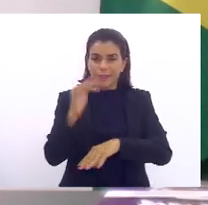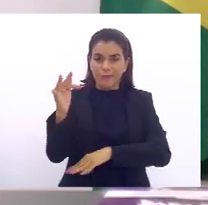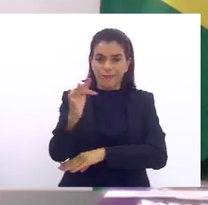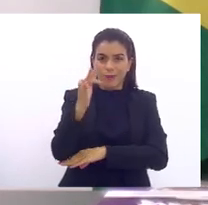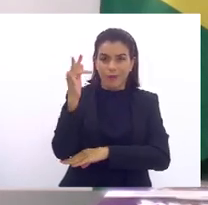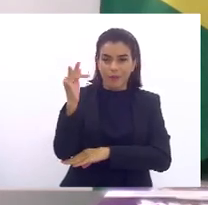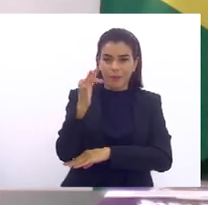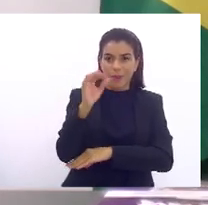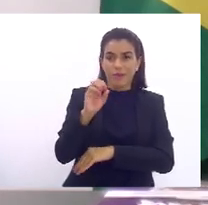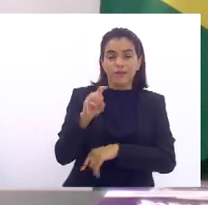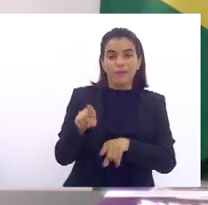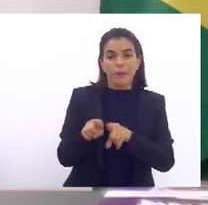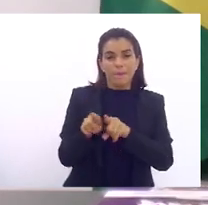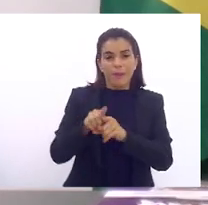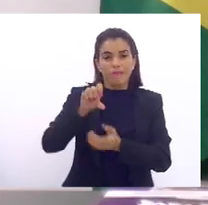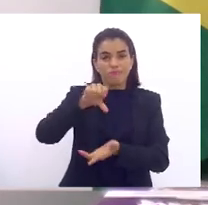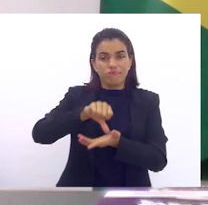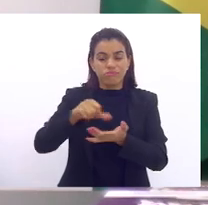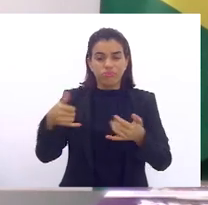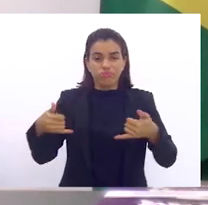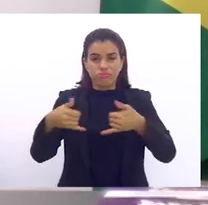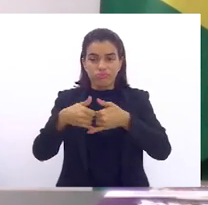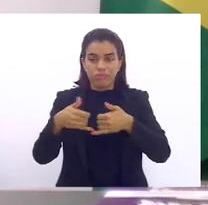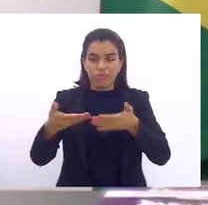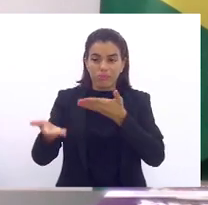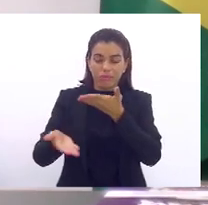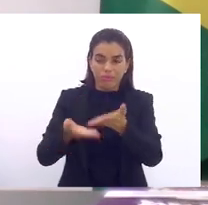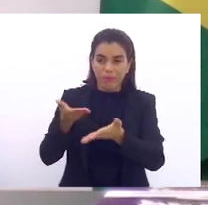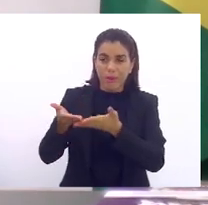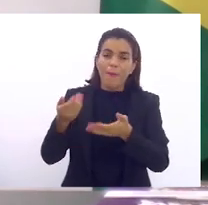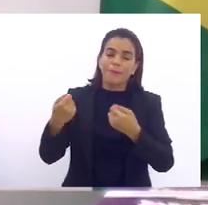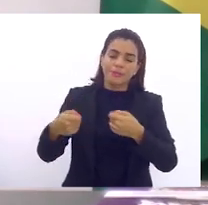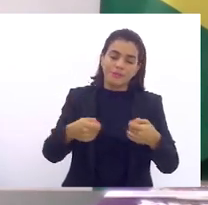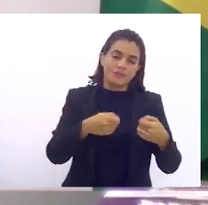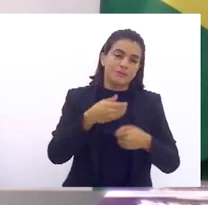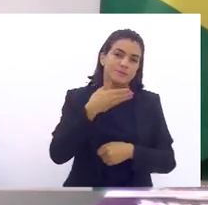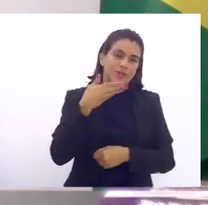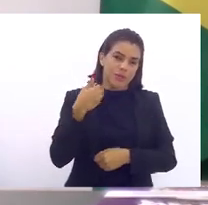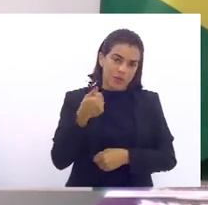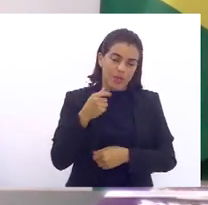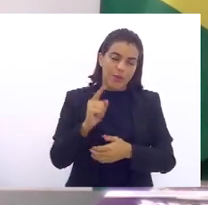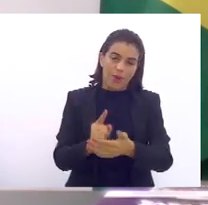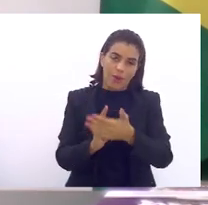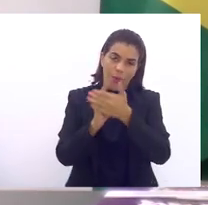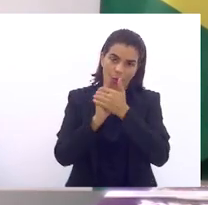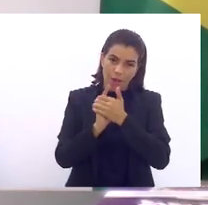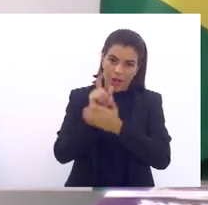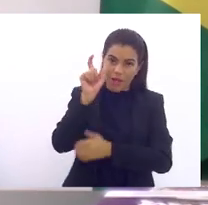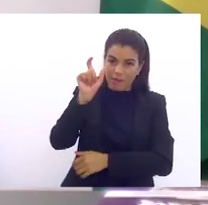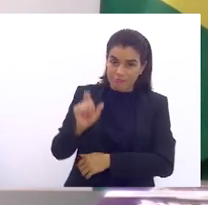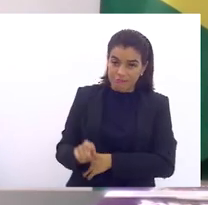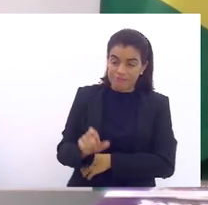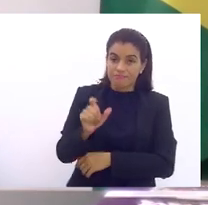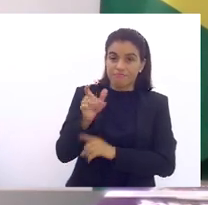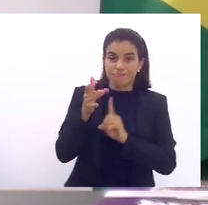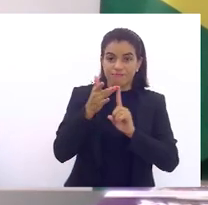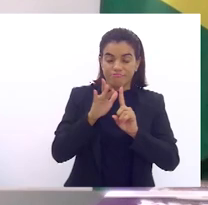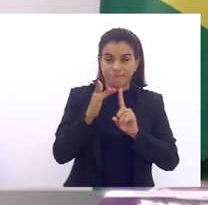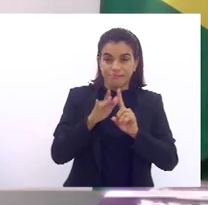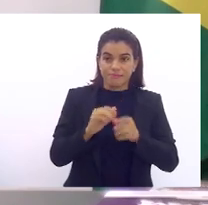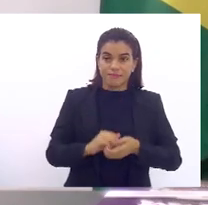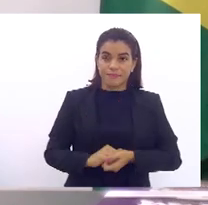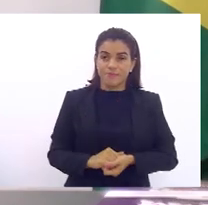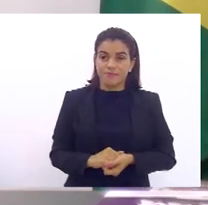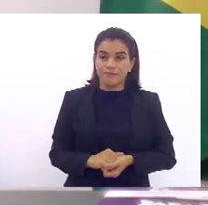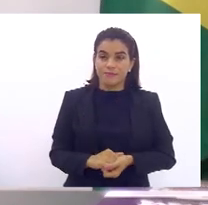medidas canais oficiais nós precisamos na prá realmente melhorar sim o acolhimento a essa a esse esse segmento